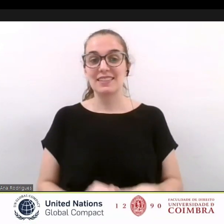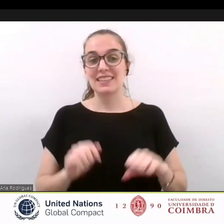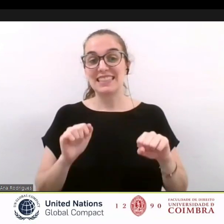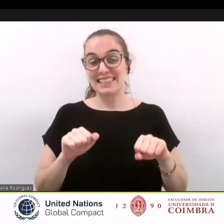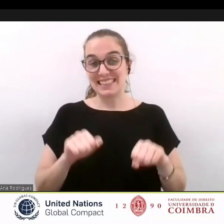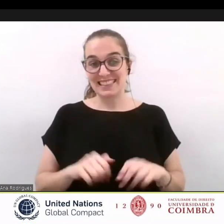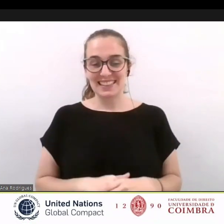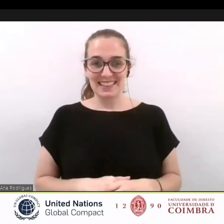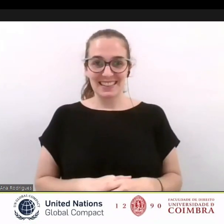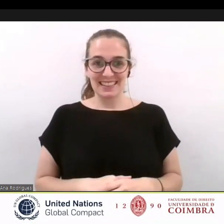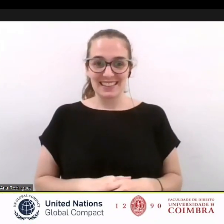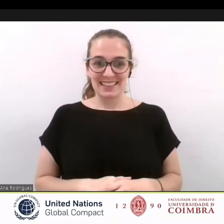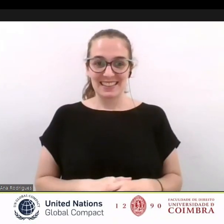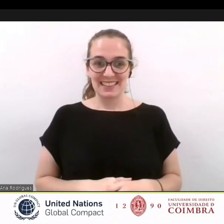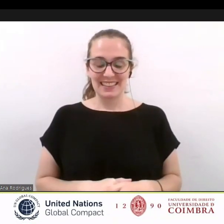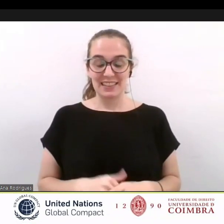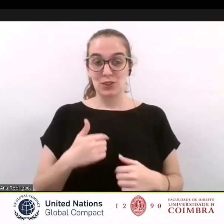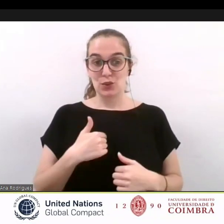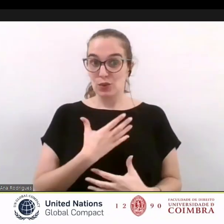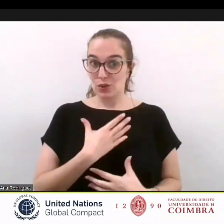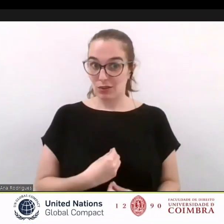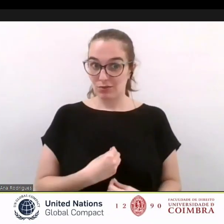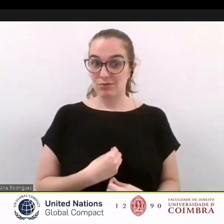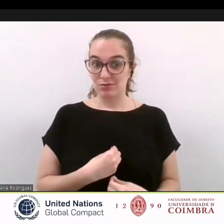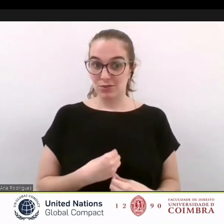Sim. Eu sou grande adepta da gamificação como